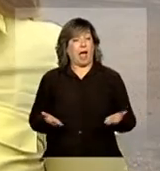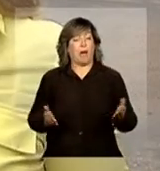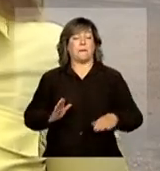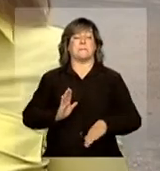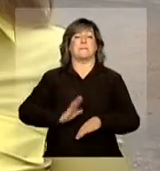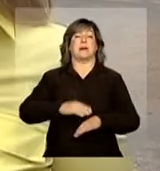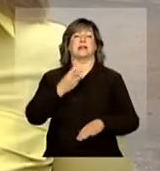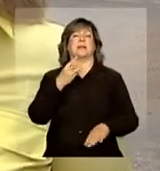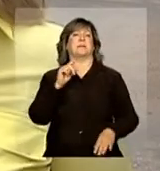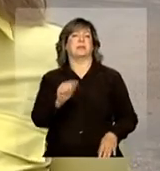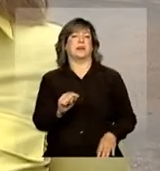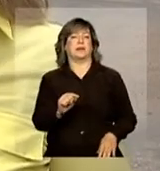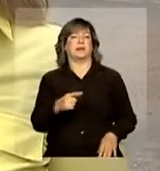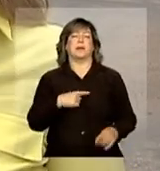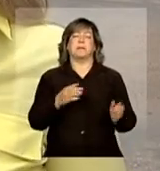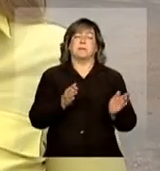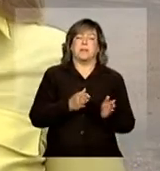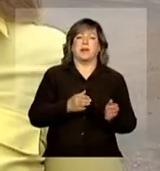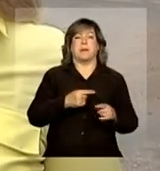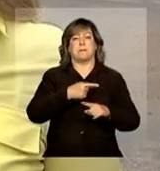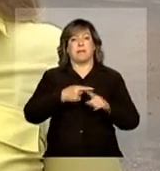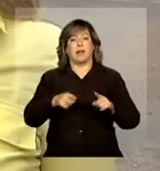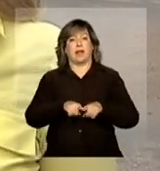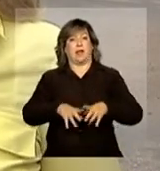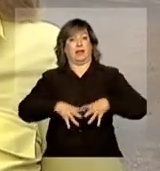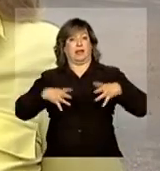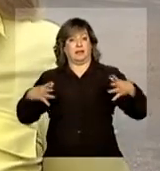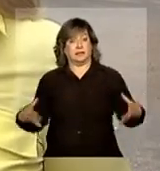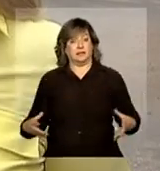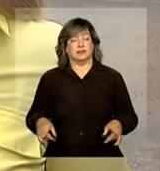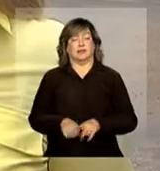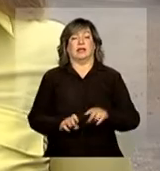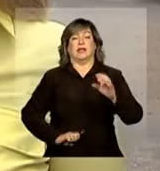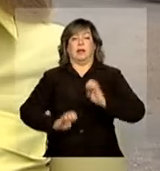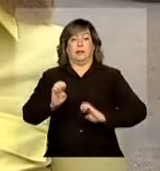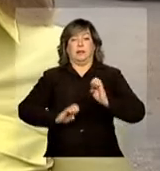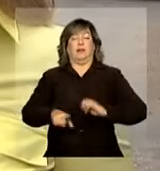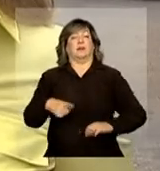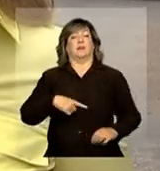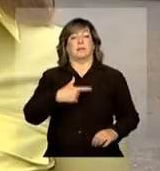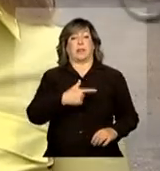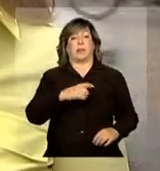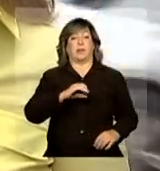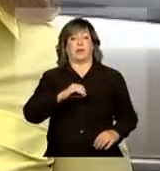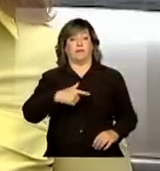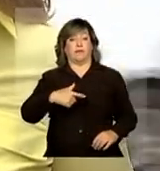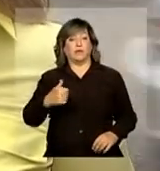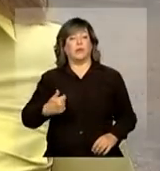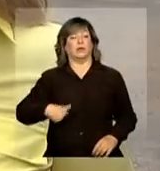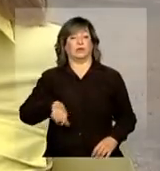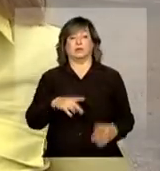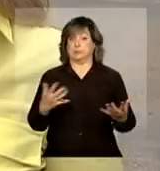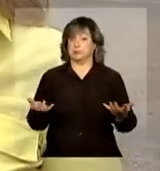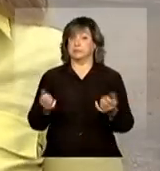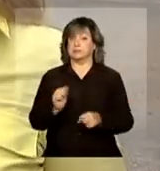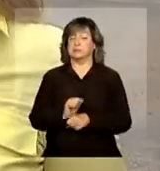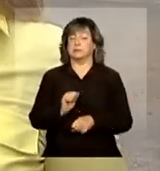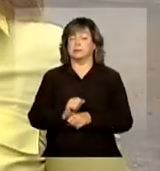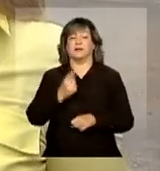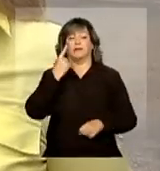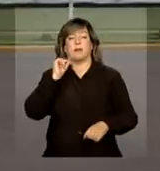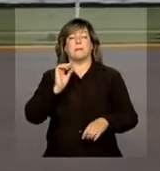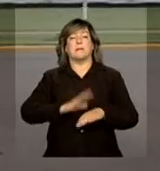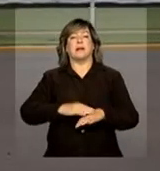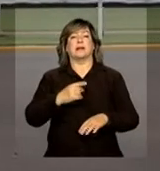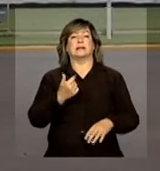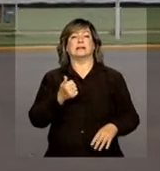mil, de pequeno, médio e grande portes. Para 2021, a expectativa é ter mais de 15 mil